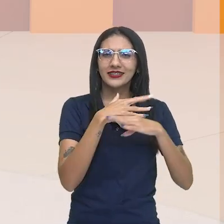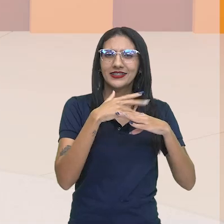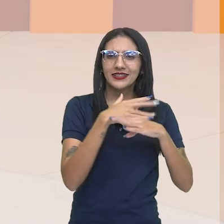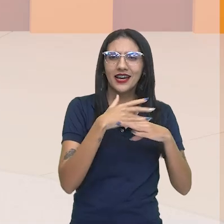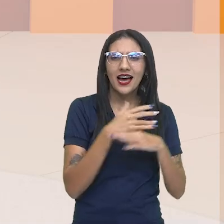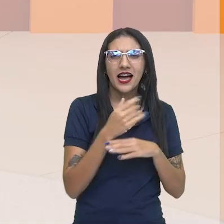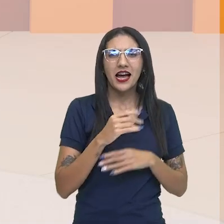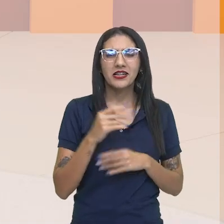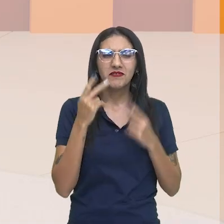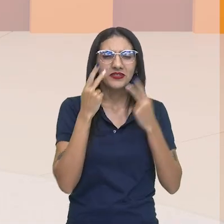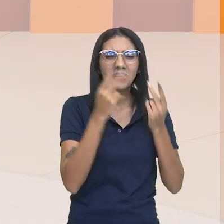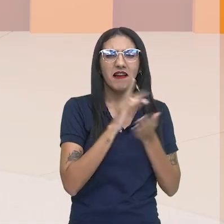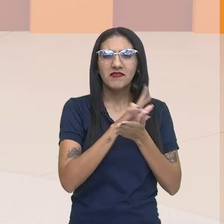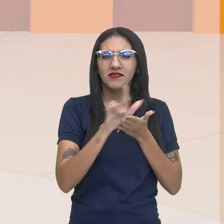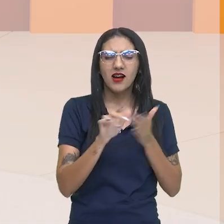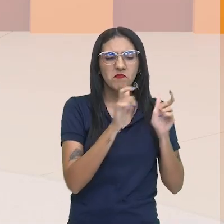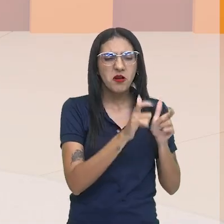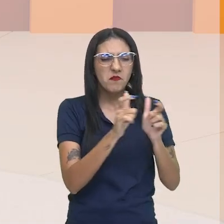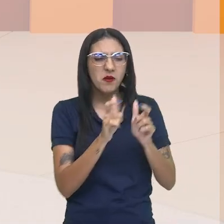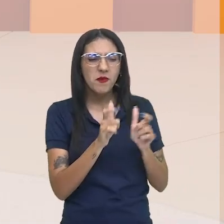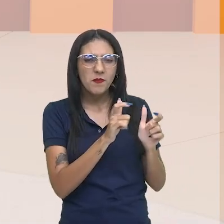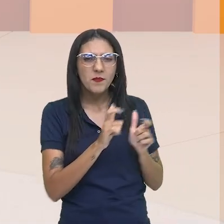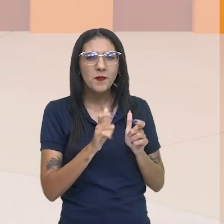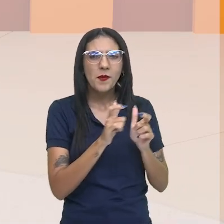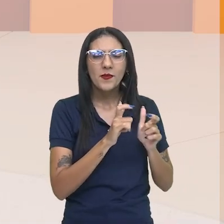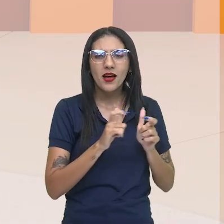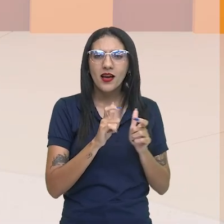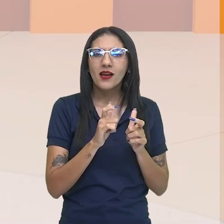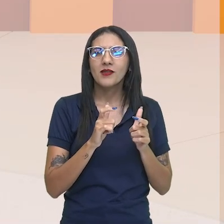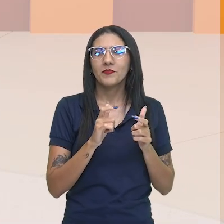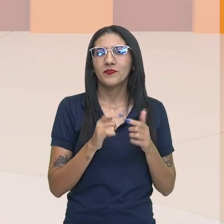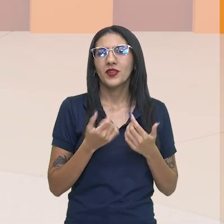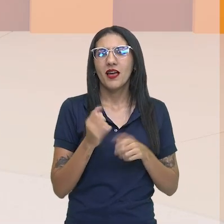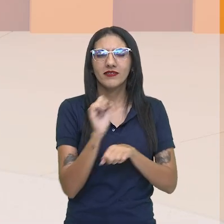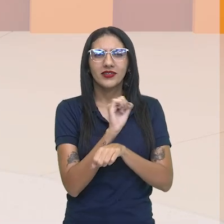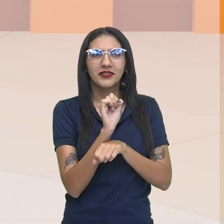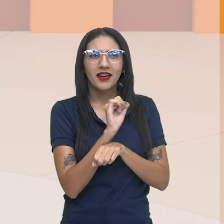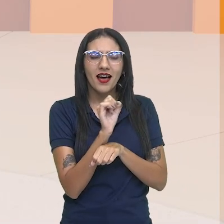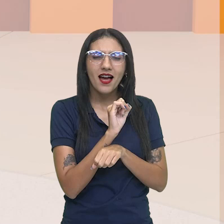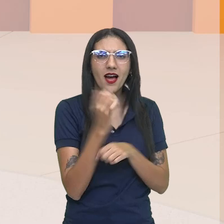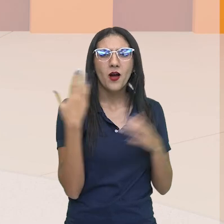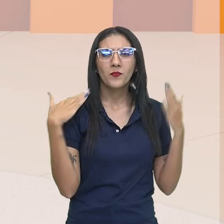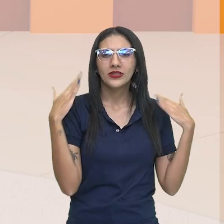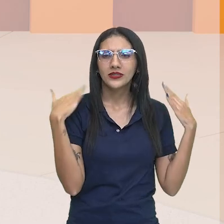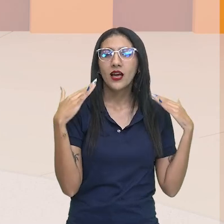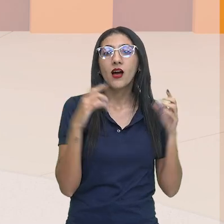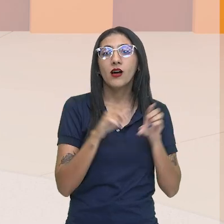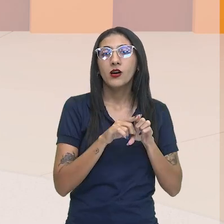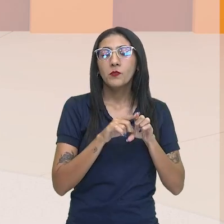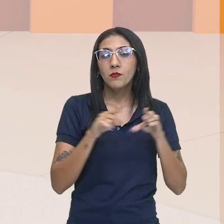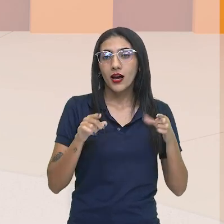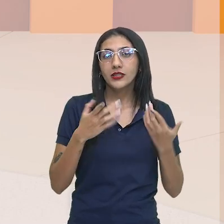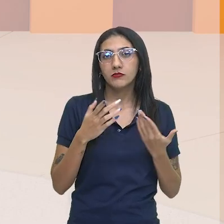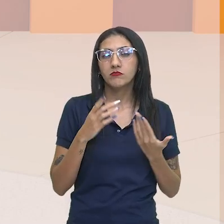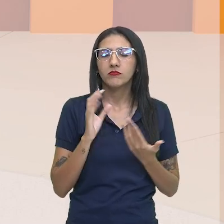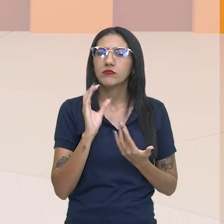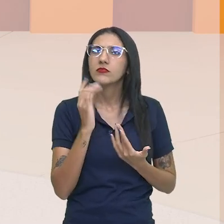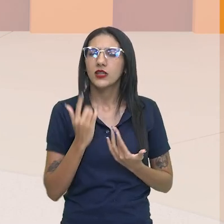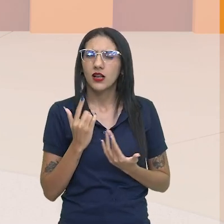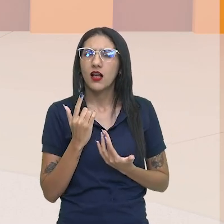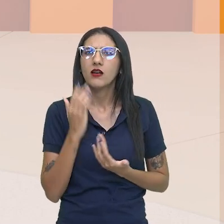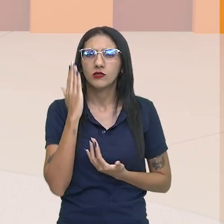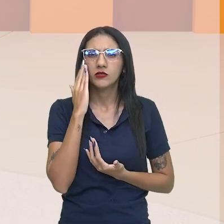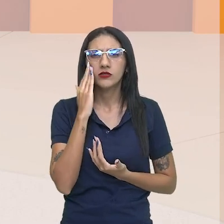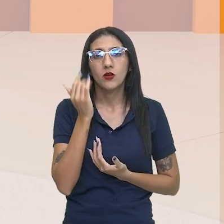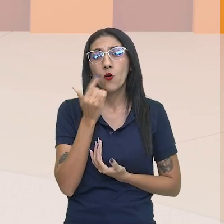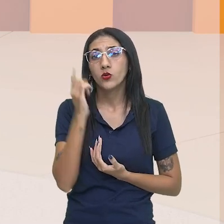indo para os lugares ali e tal, tudo mais, né? Dirigir aí por aí, né? Mas é claro que tem